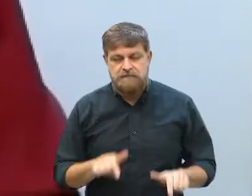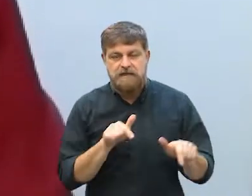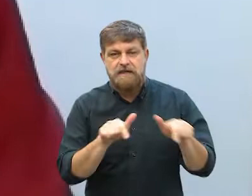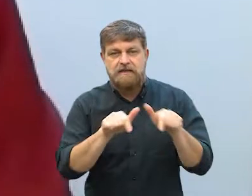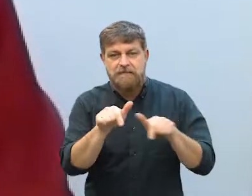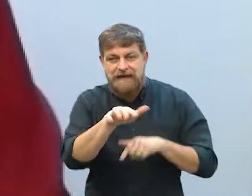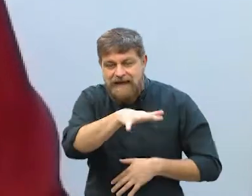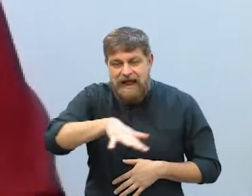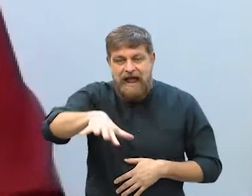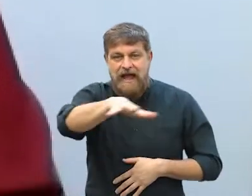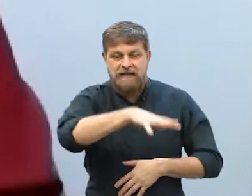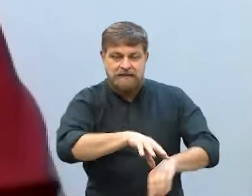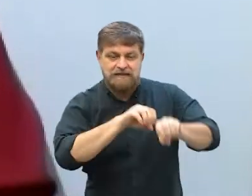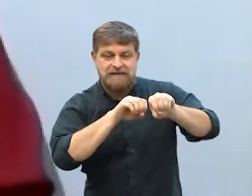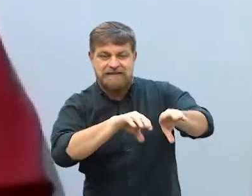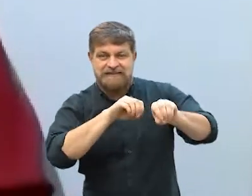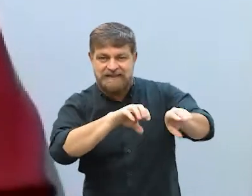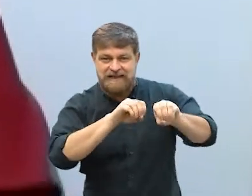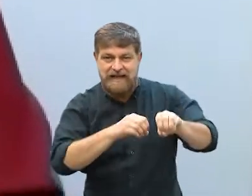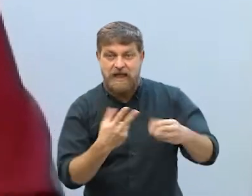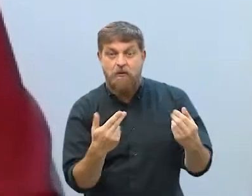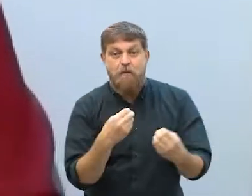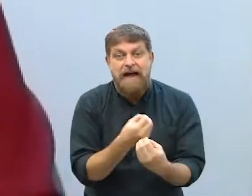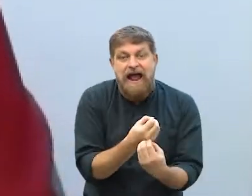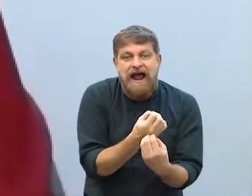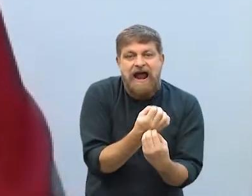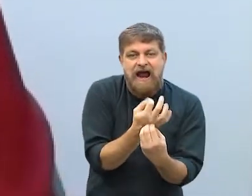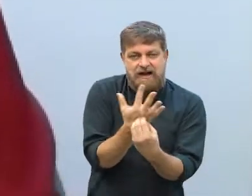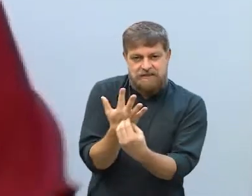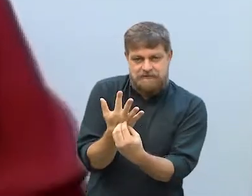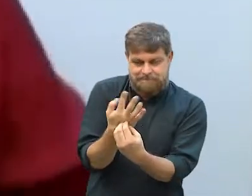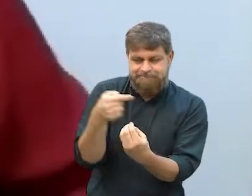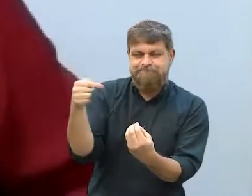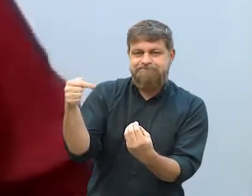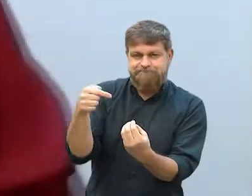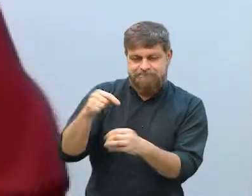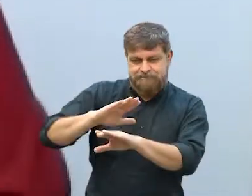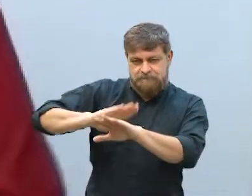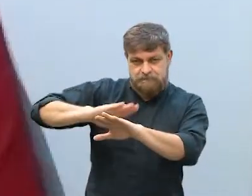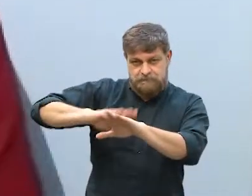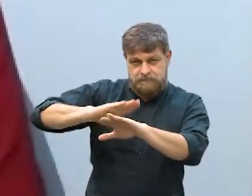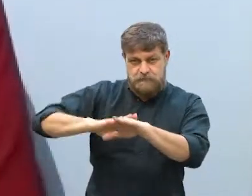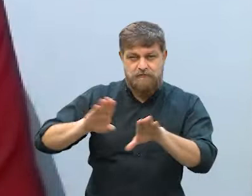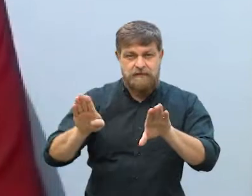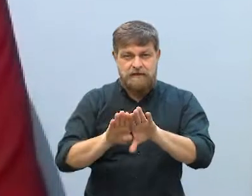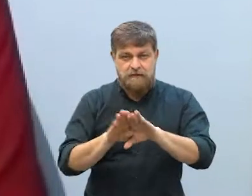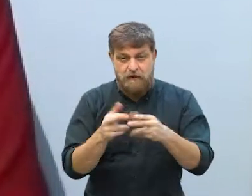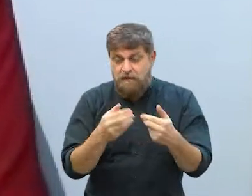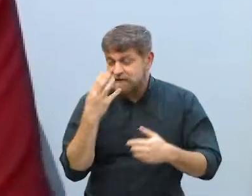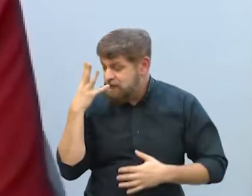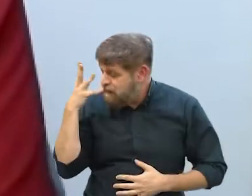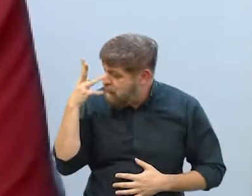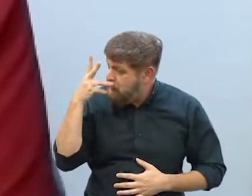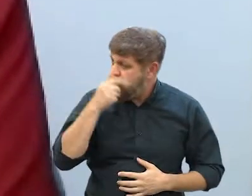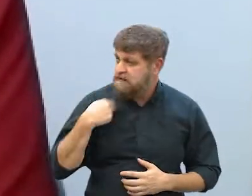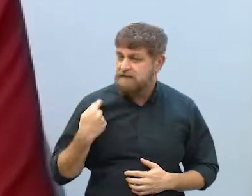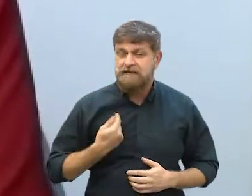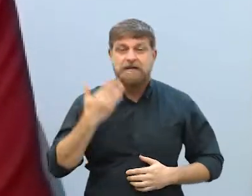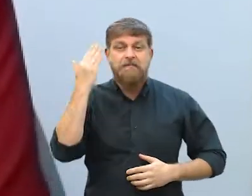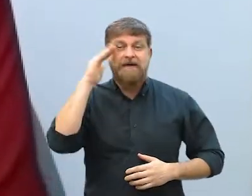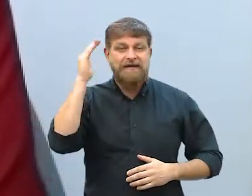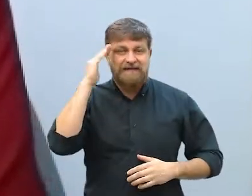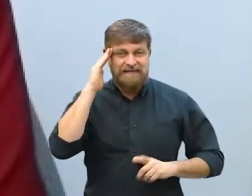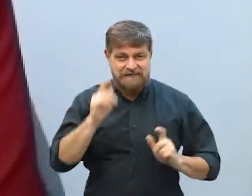na arte de educar, que ele fala sempre que educar é uma arte. E tem uma outra coisa bonita que ele fala, que eu acho que dá para